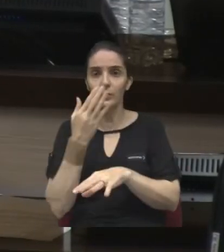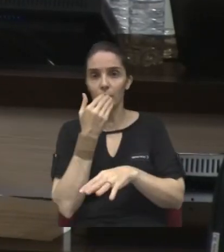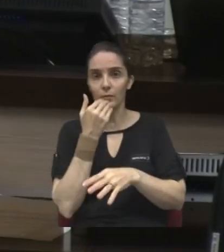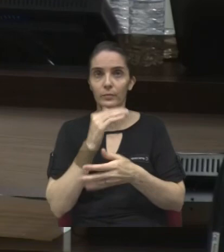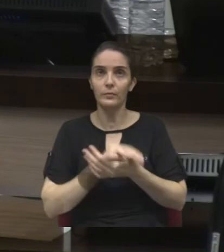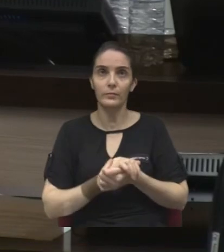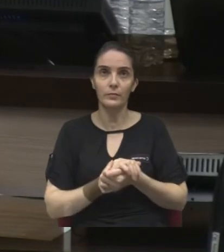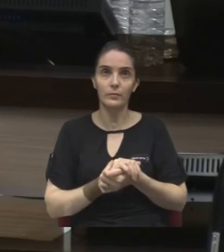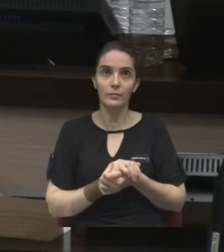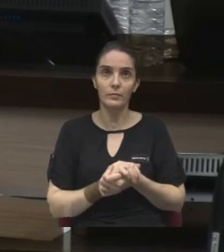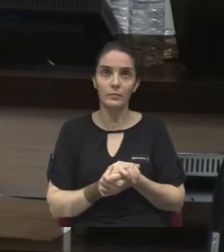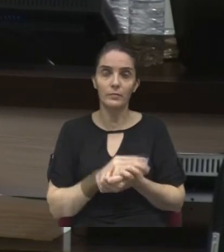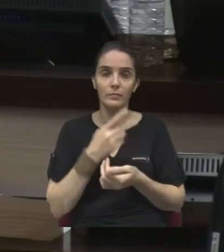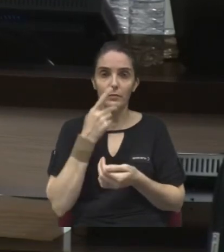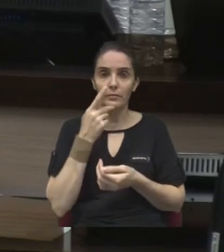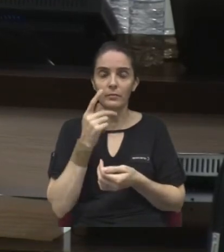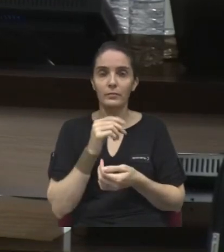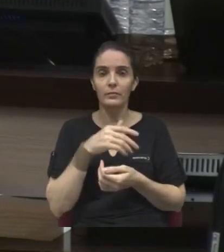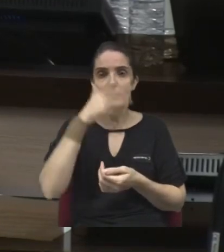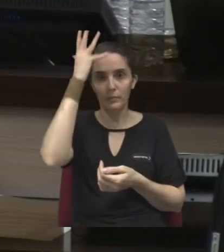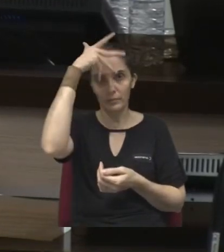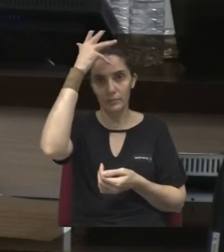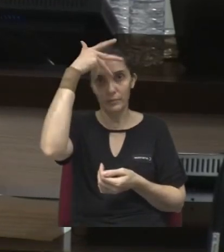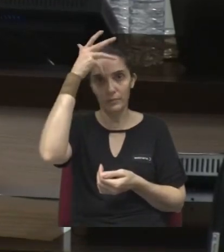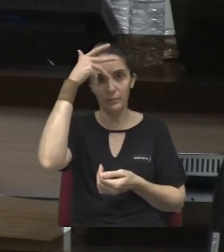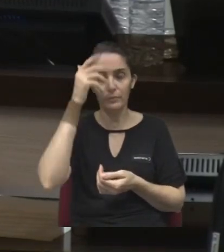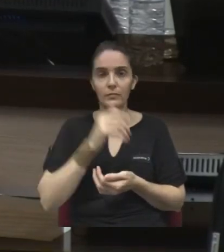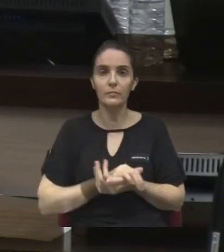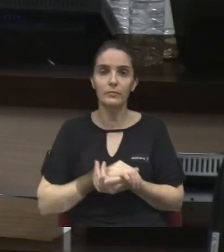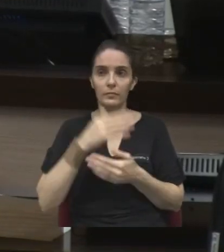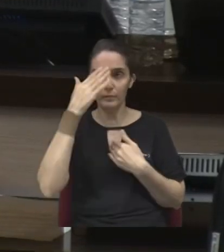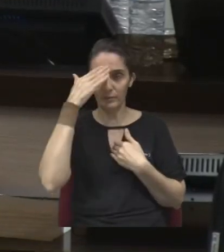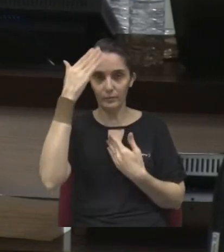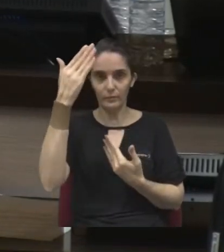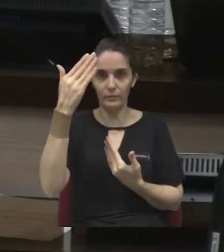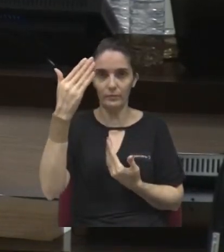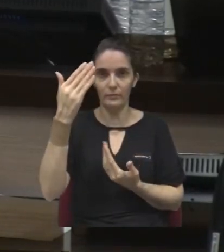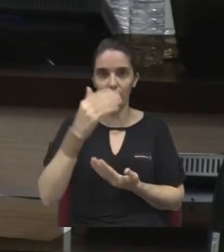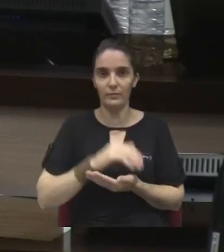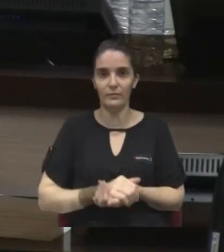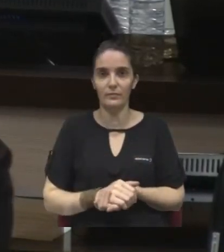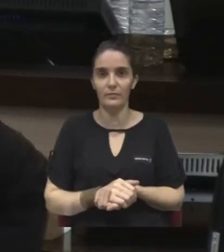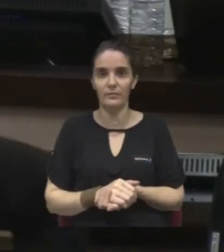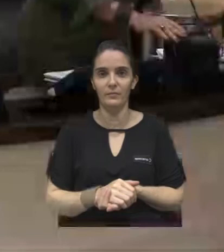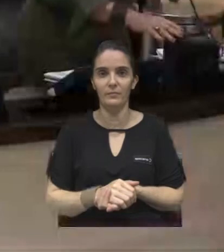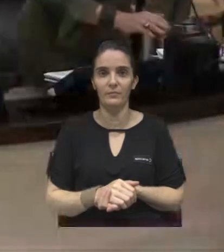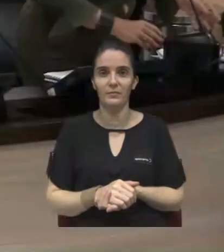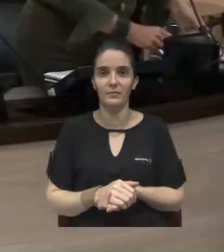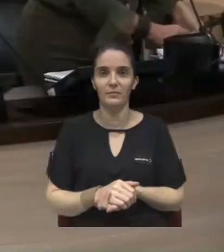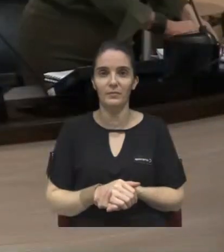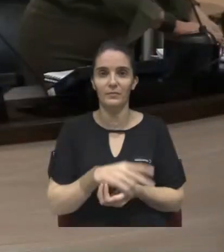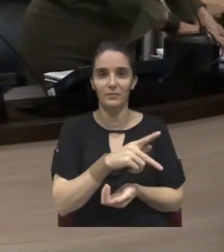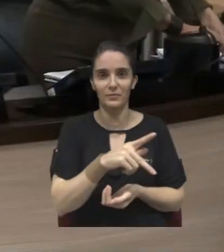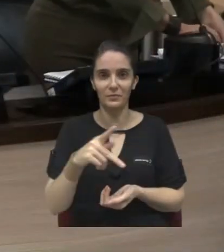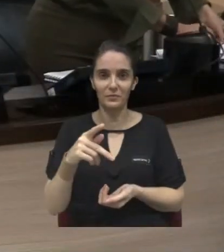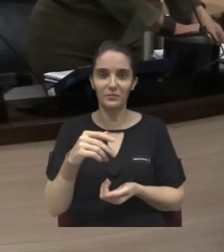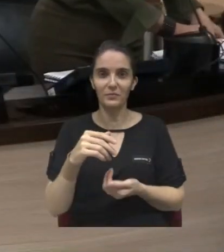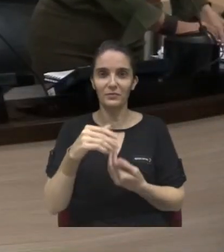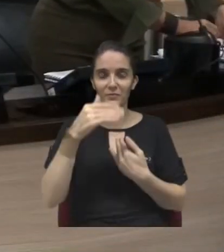para a vereadora Érica Tanque. Muito obrigada. Obrigada, senhor presidente. Acabei pedindo